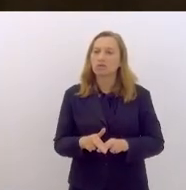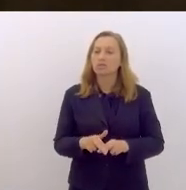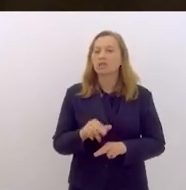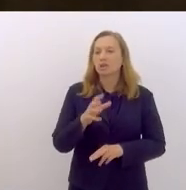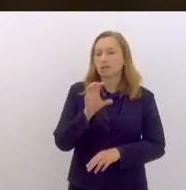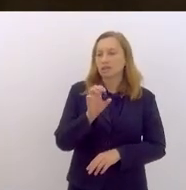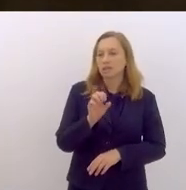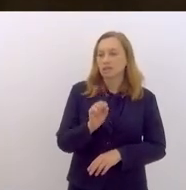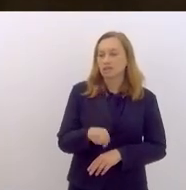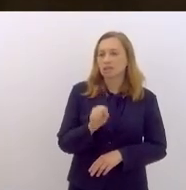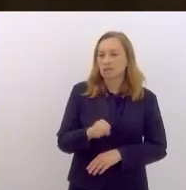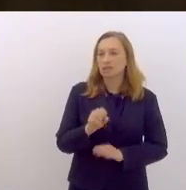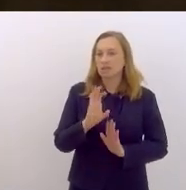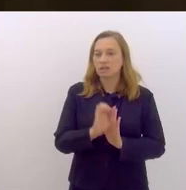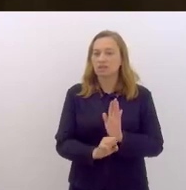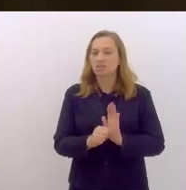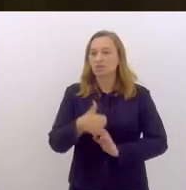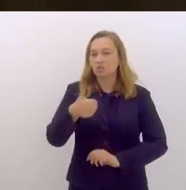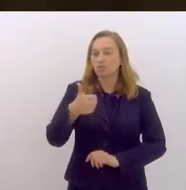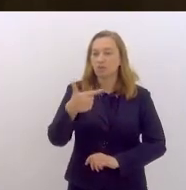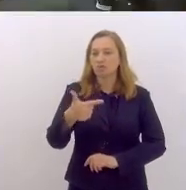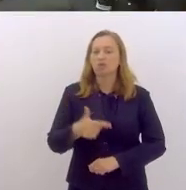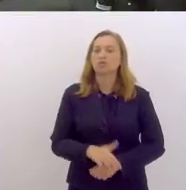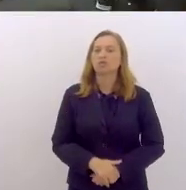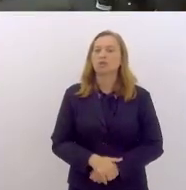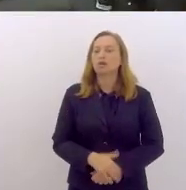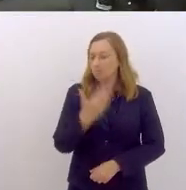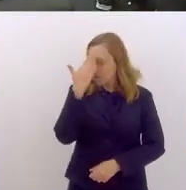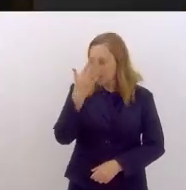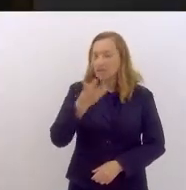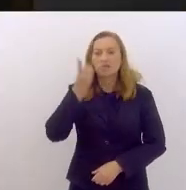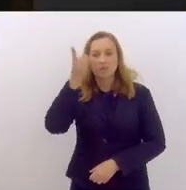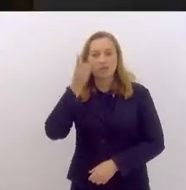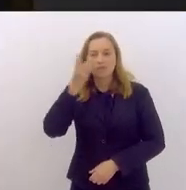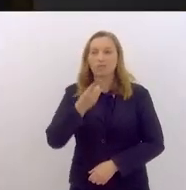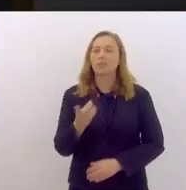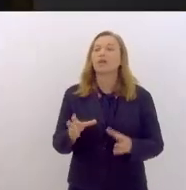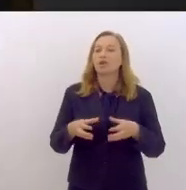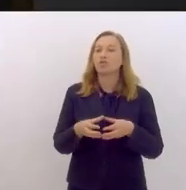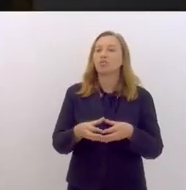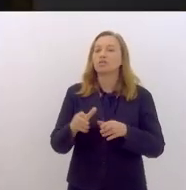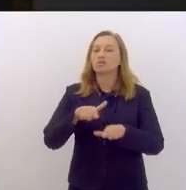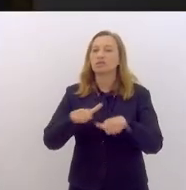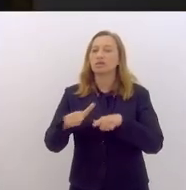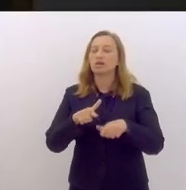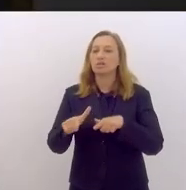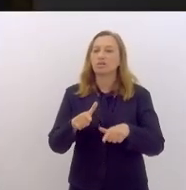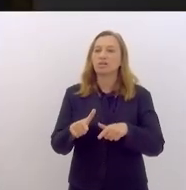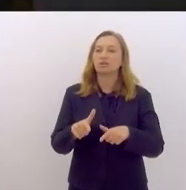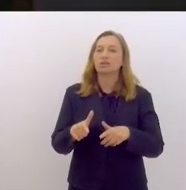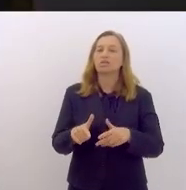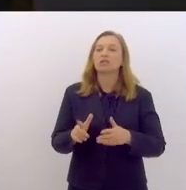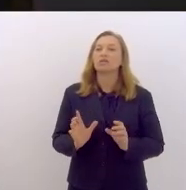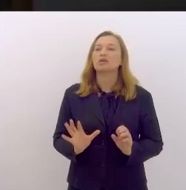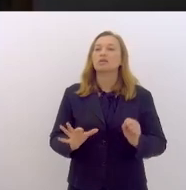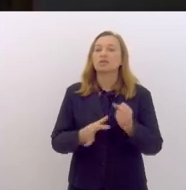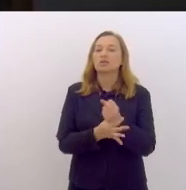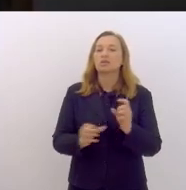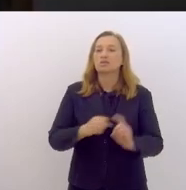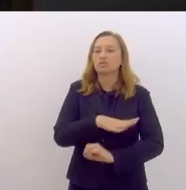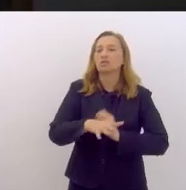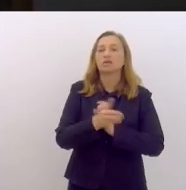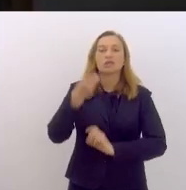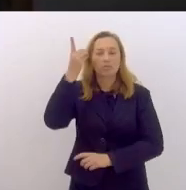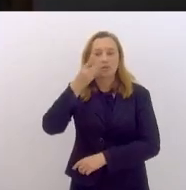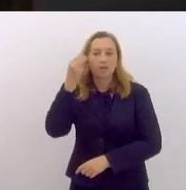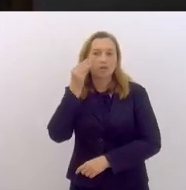é favorável às emendas 1 e 2. Obrigada, deputada. Pela Comissão de Trabalho, Legislação Social e Seguridade Social,